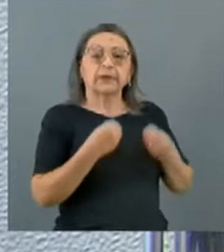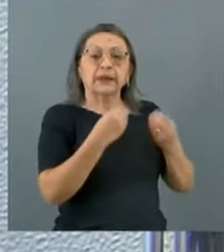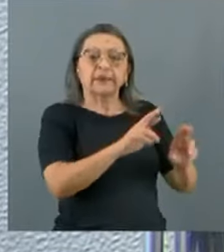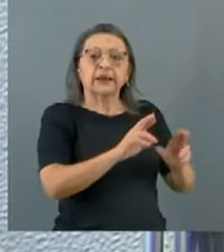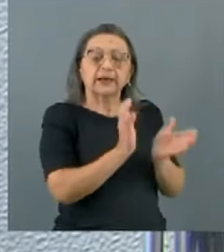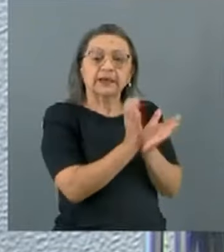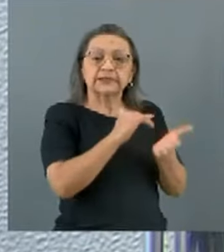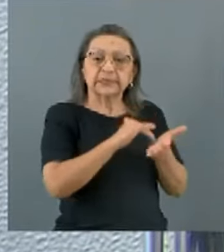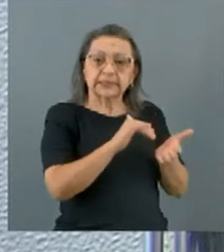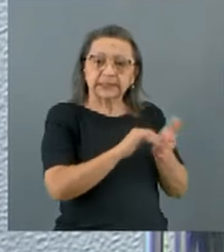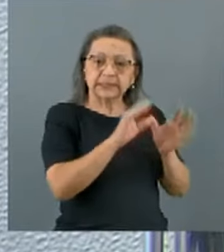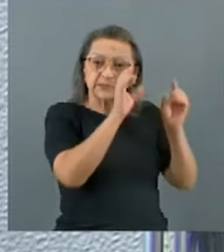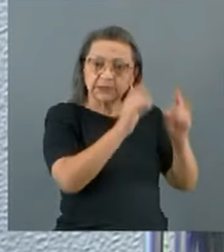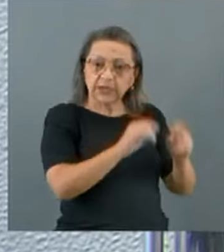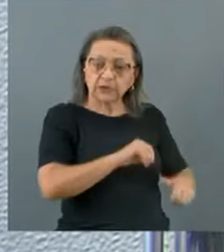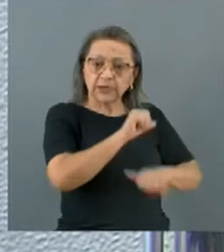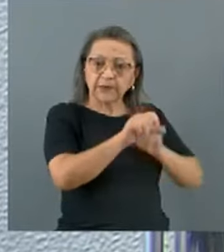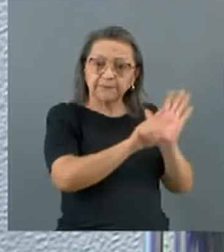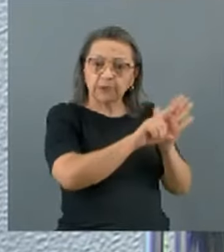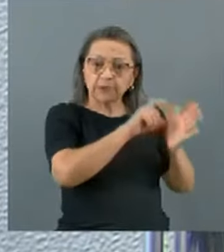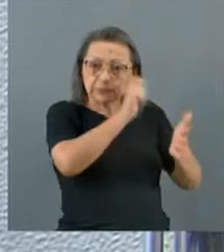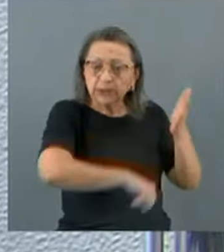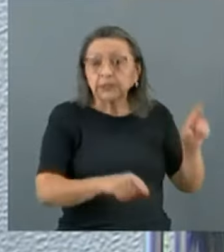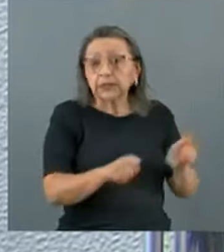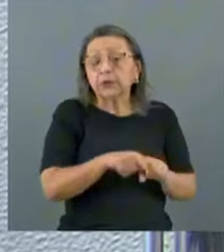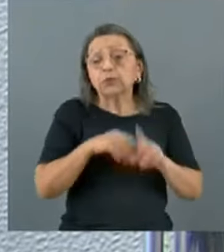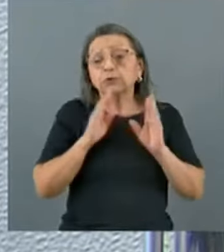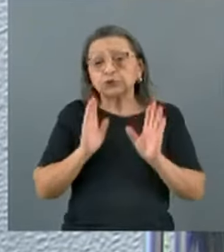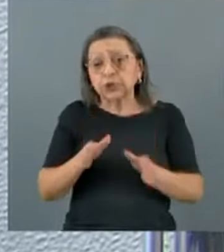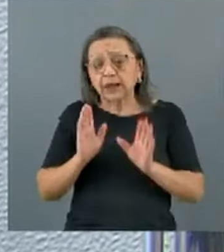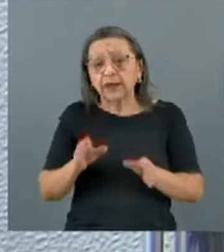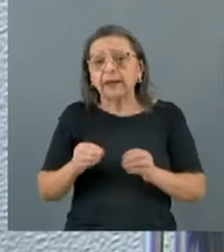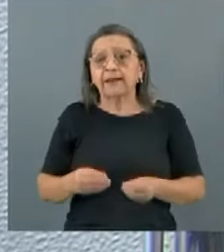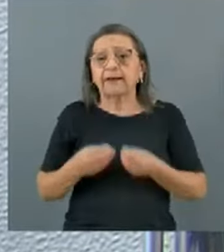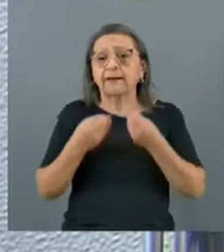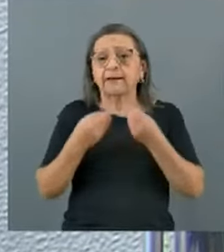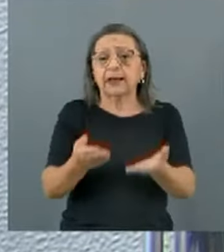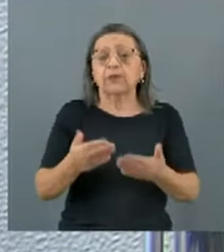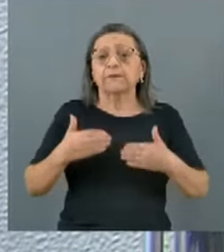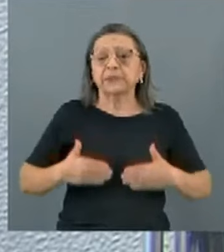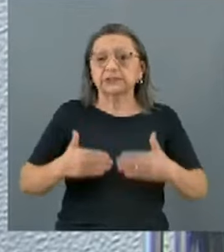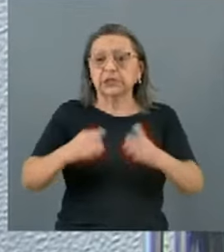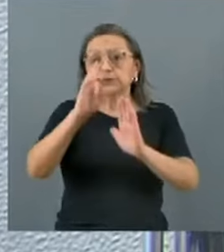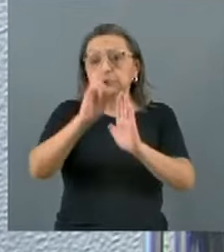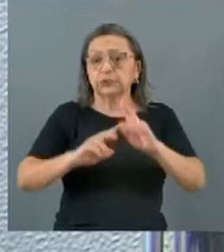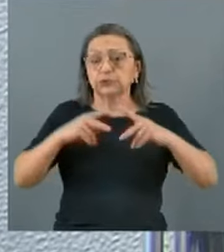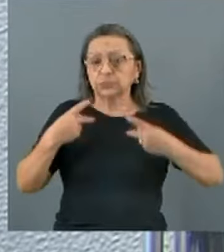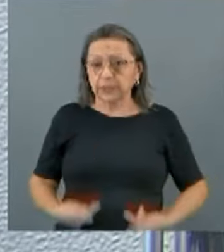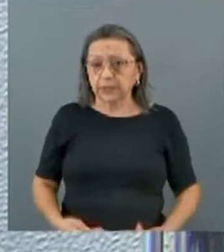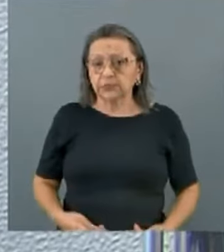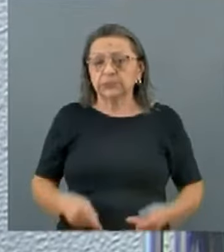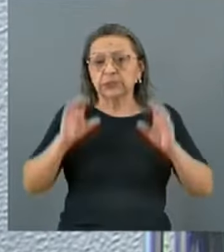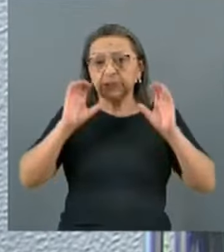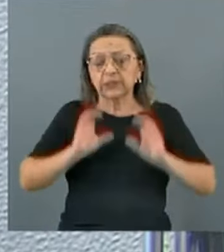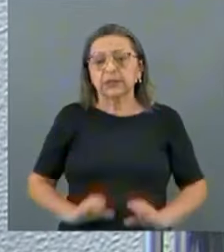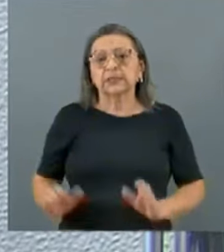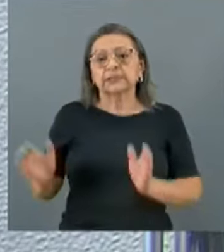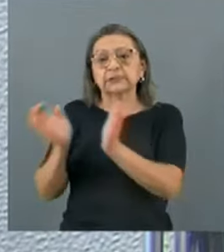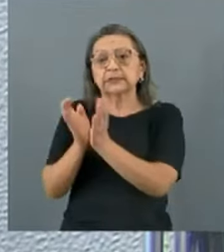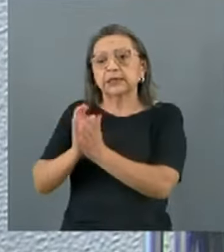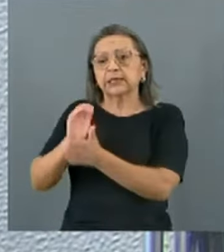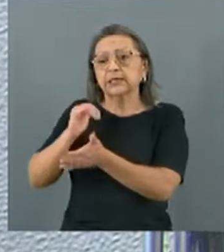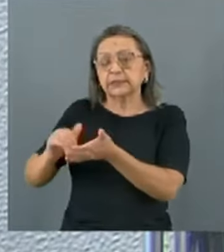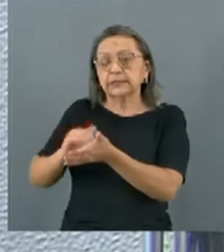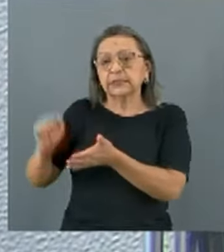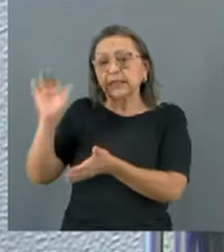Secretaria Especial da Reforma Tributária, assim como nós levamos já ao Ministério dos Direitos Humanos e Cidadania, à Secretaria Nacional dos Direitos